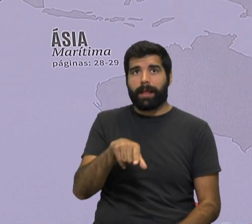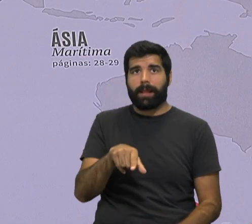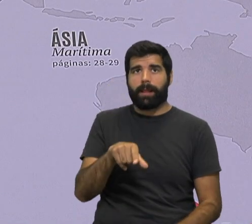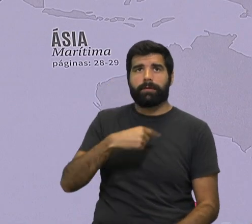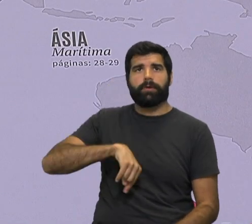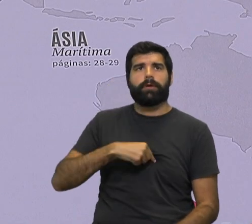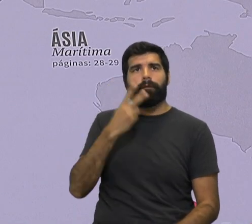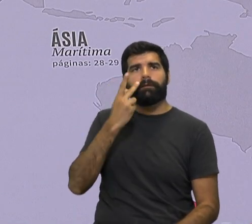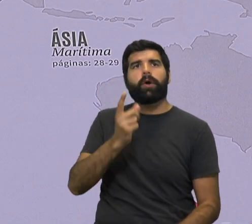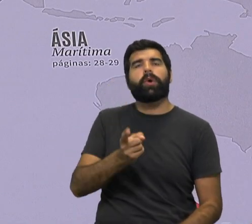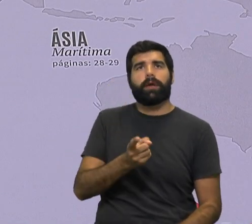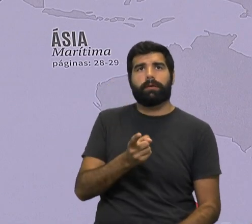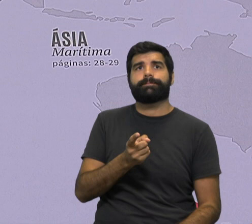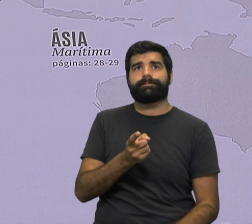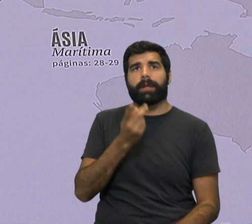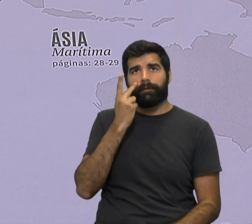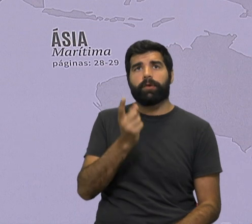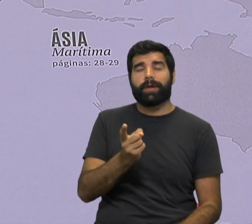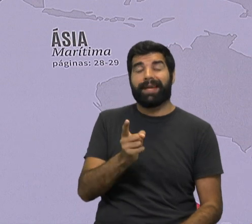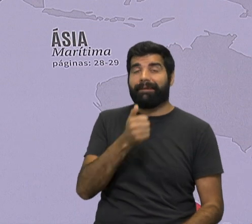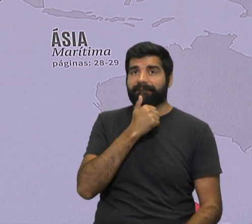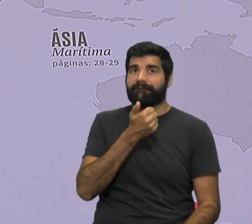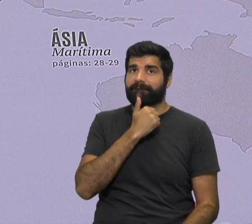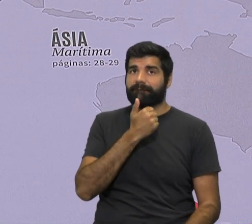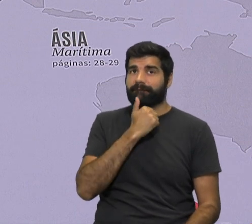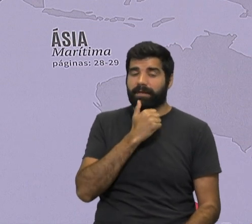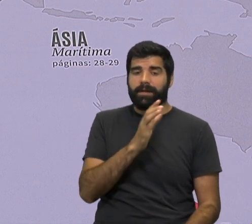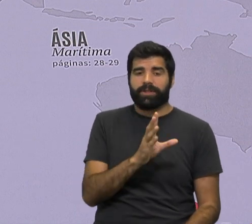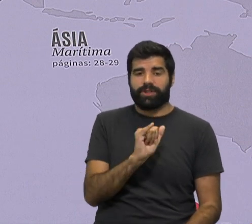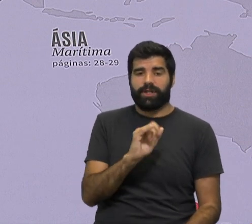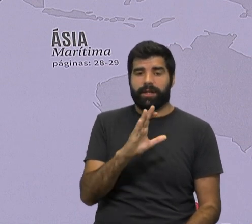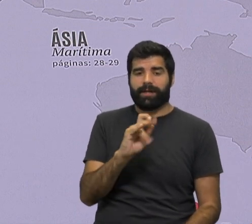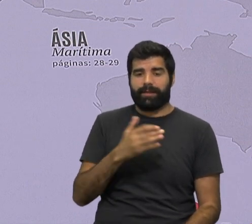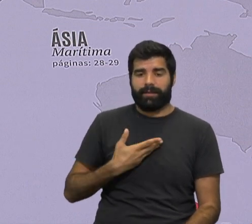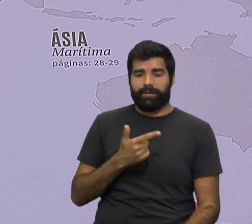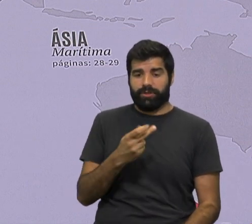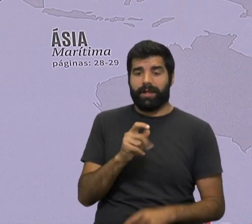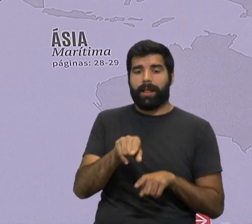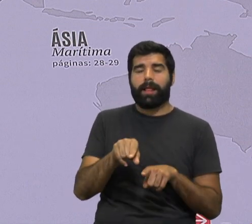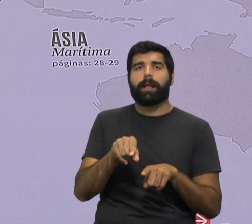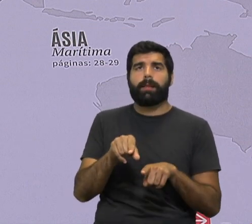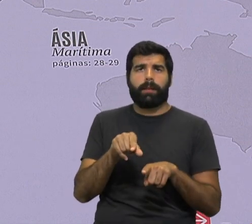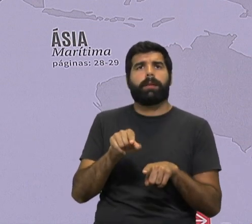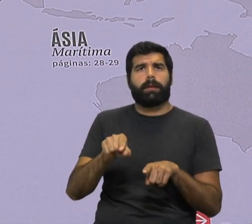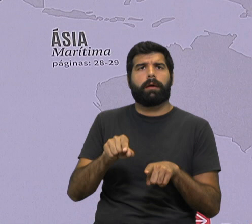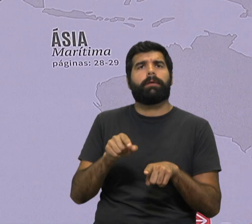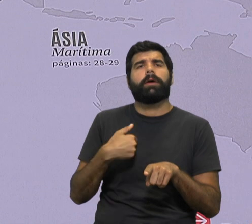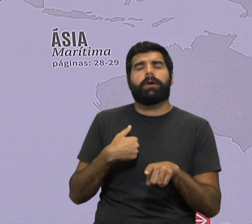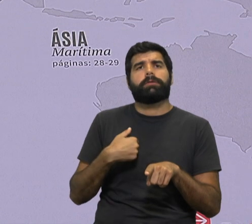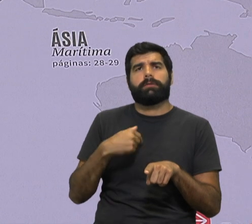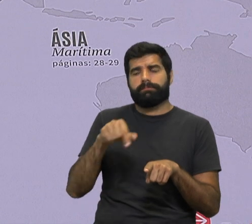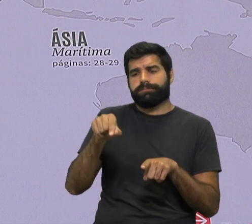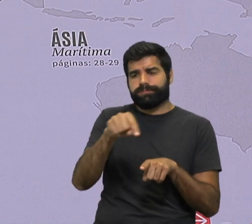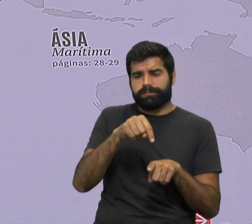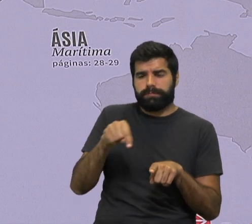vemos que há a atuação desta violência jihadista, portanto, estes grupos radicais jihadistas que estão a atuar um pouco por toda esta